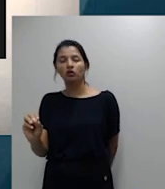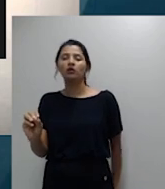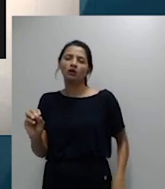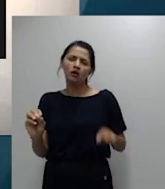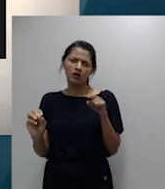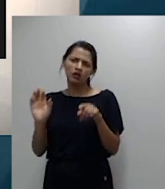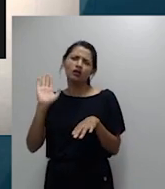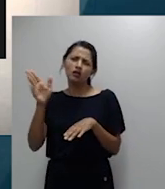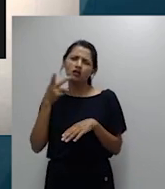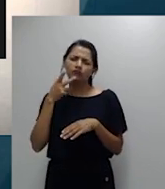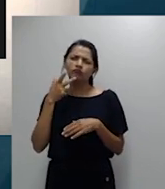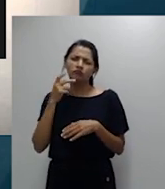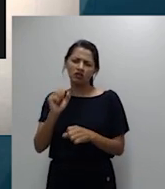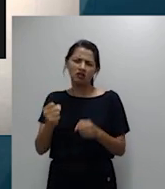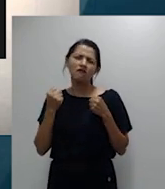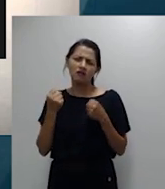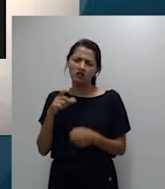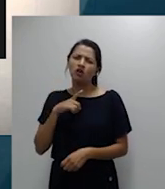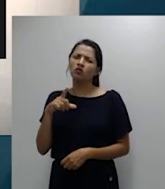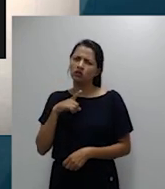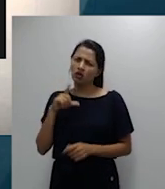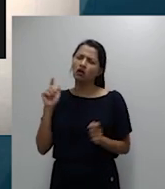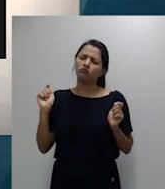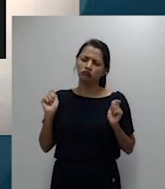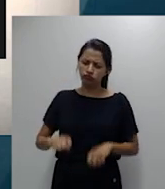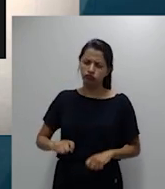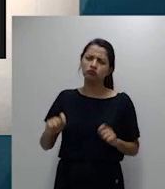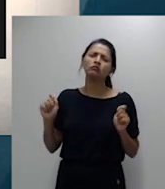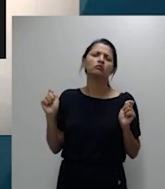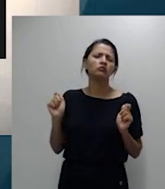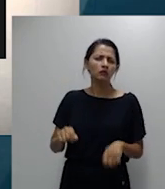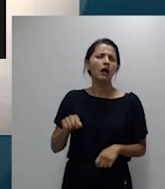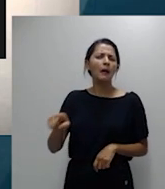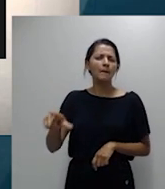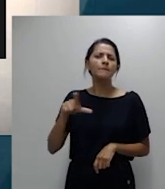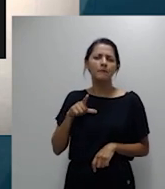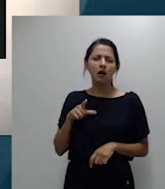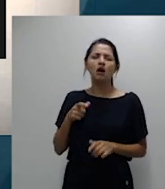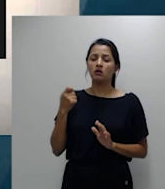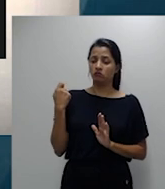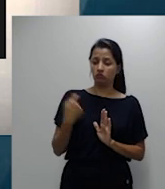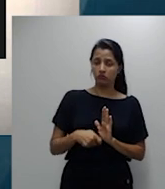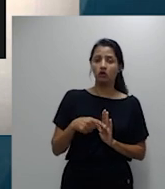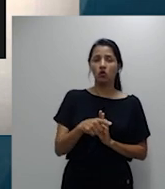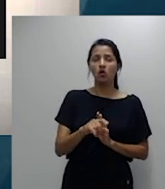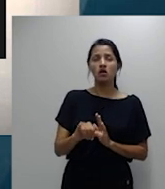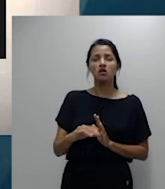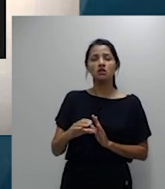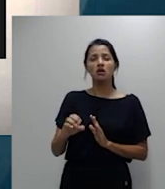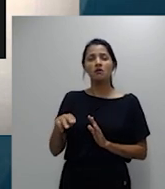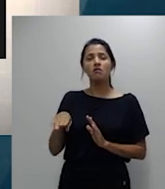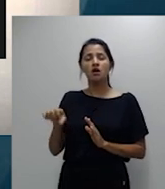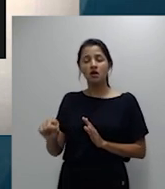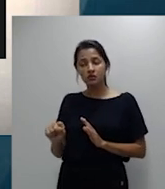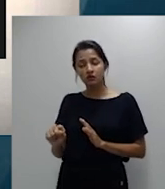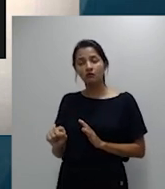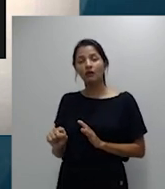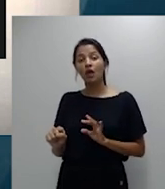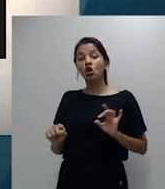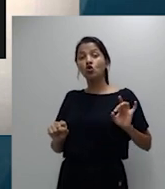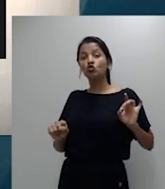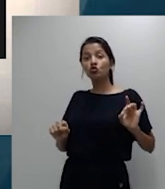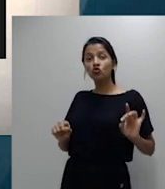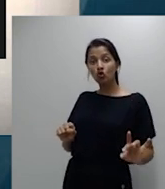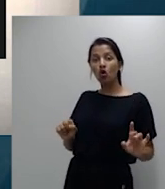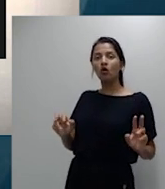ter a competência para tributar o ICMS somente em